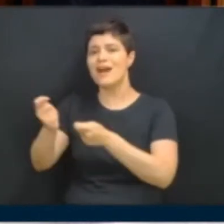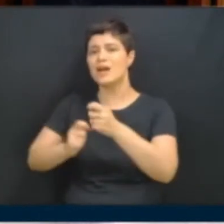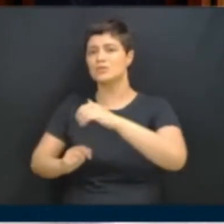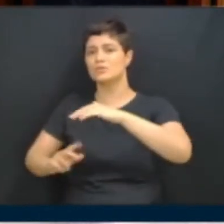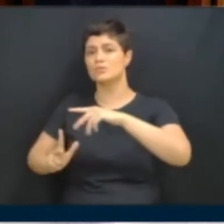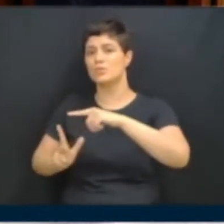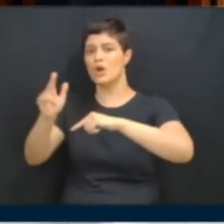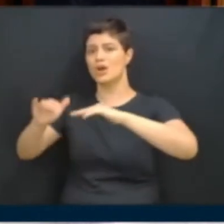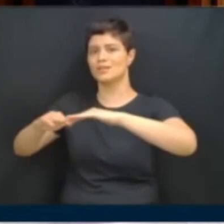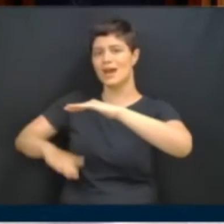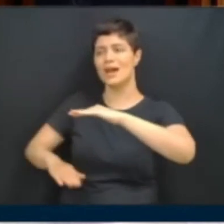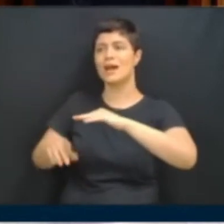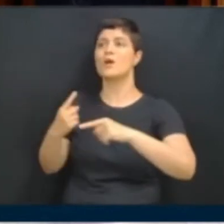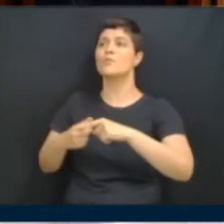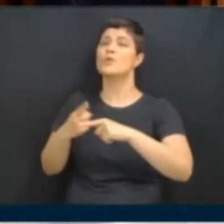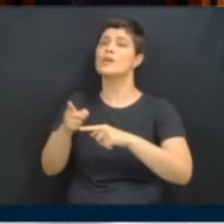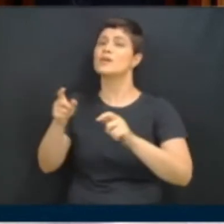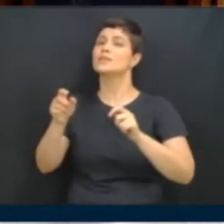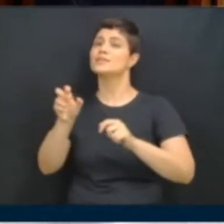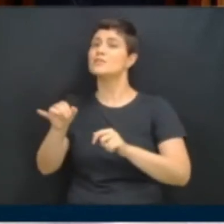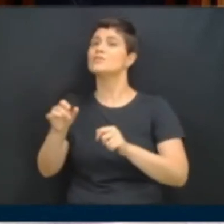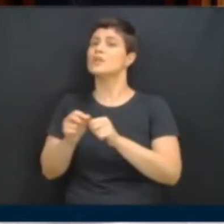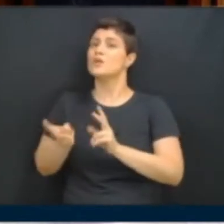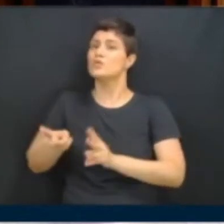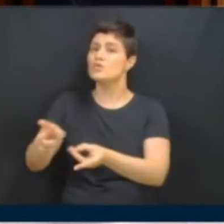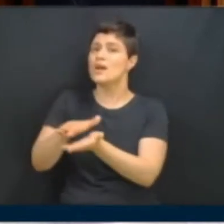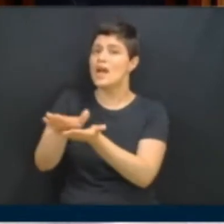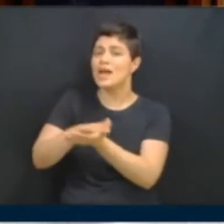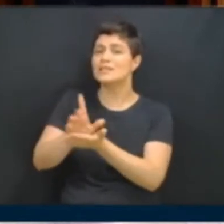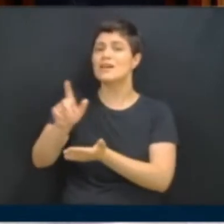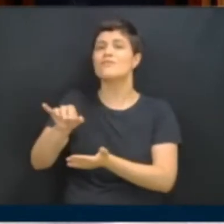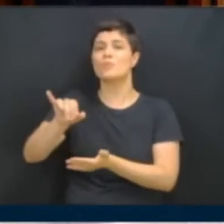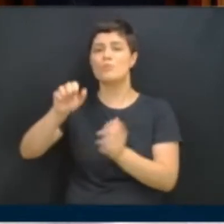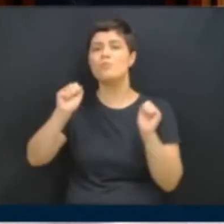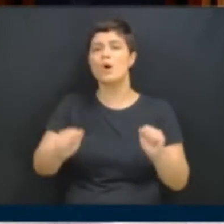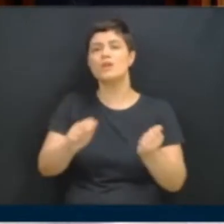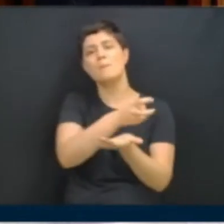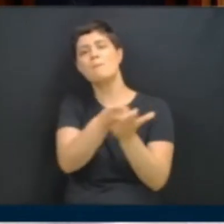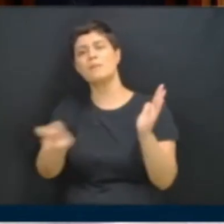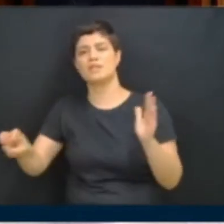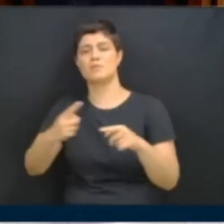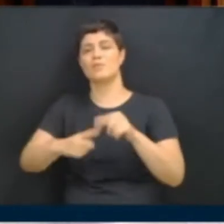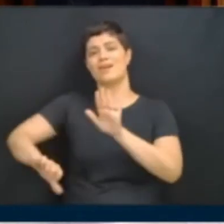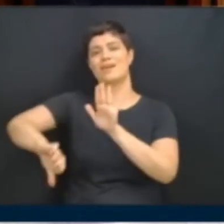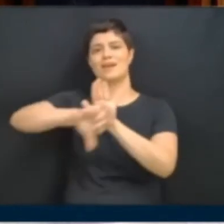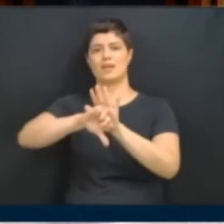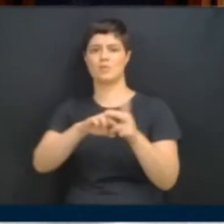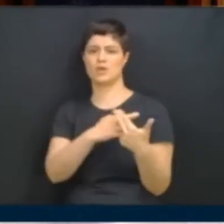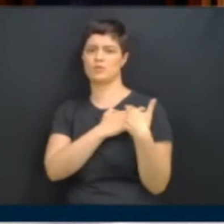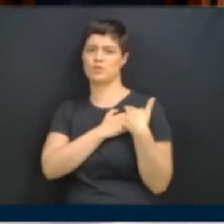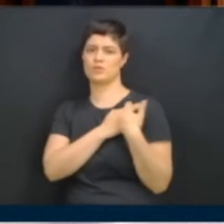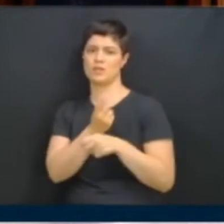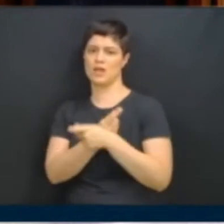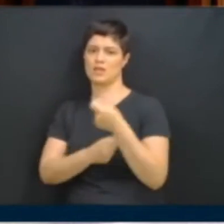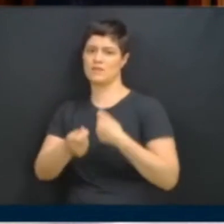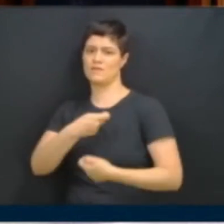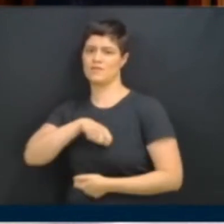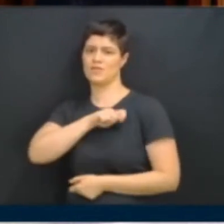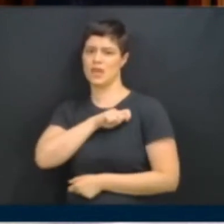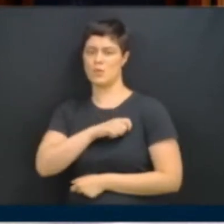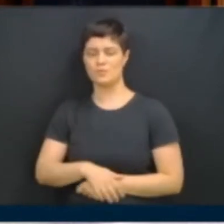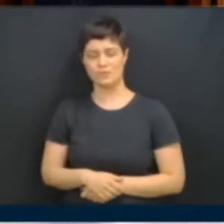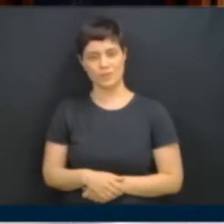é motivo de impeachment. E o Lula seguiu a LRF. E agora aparece um bando de